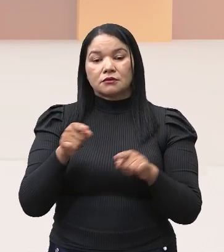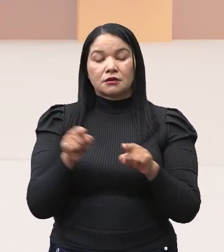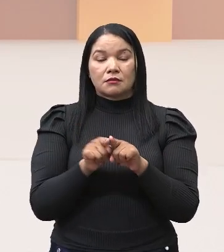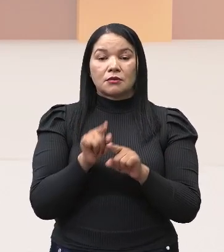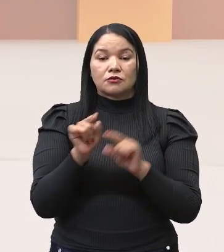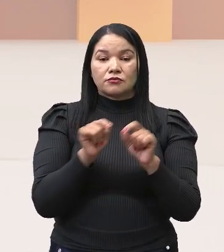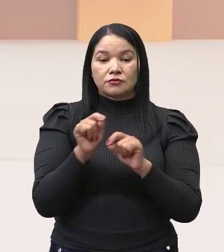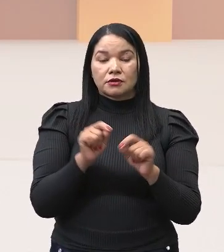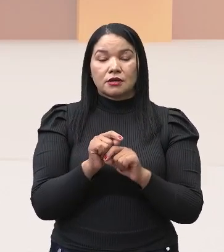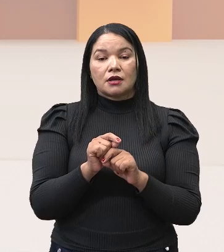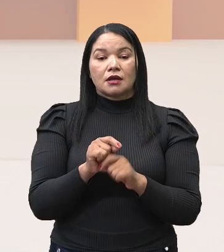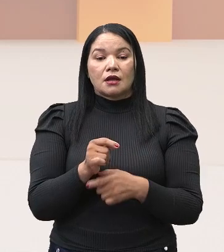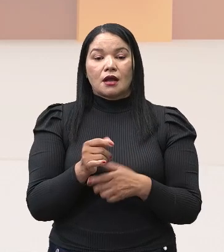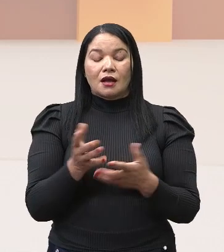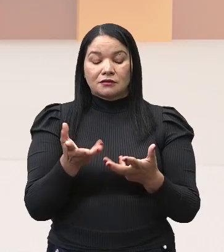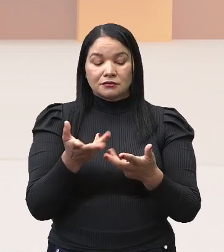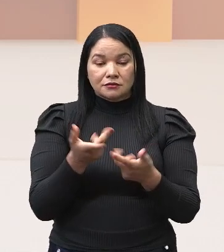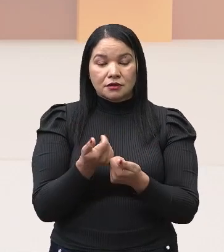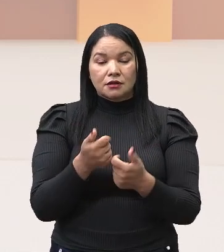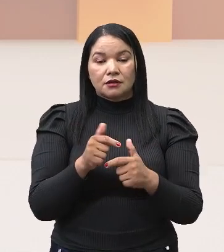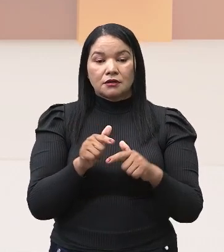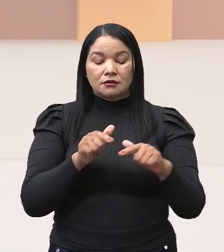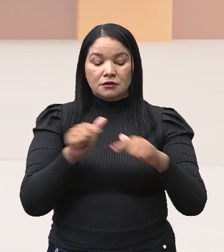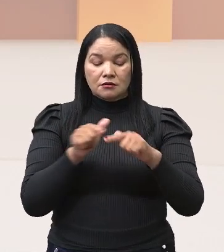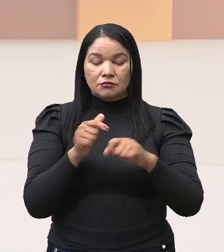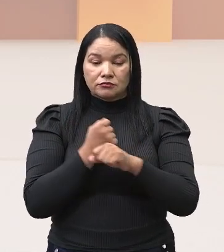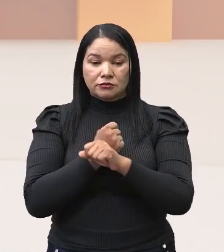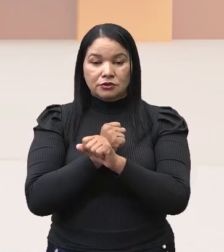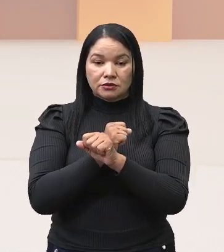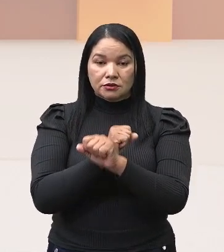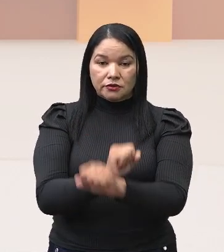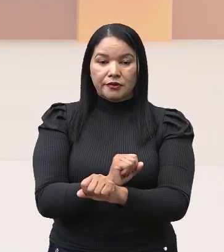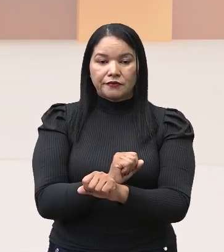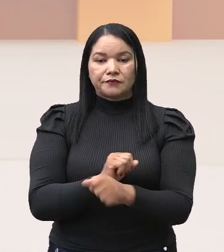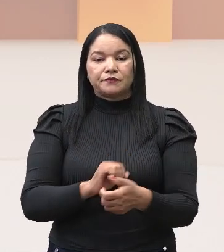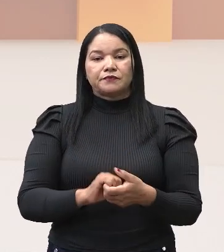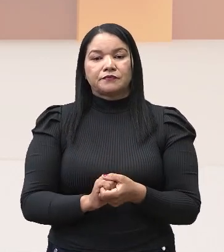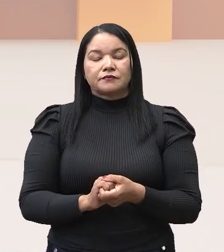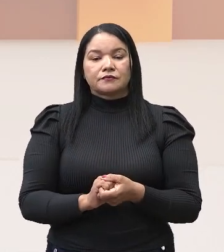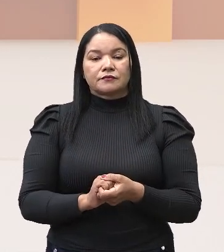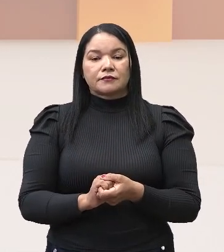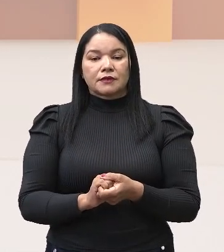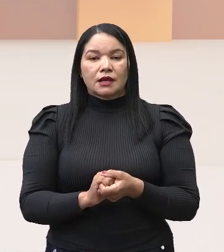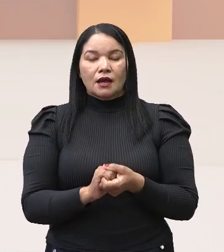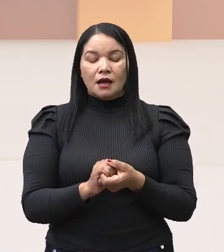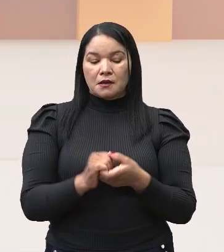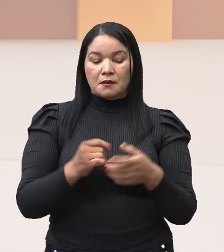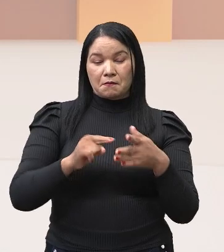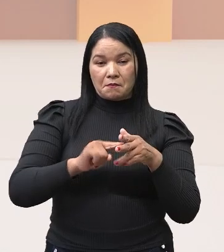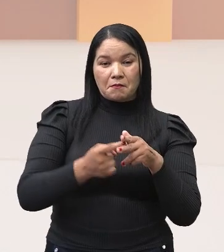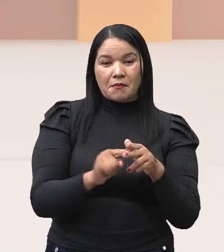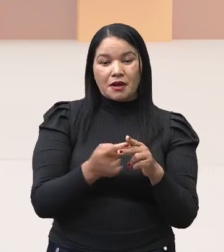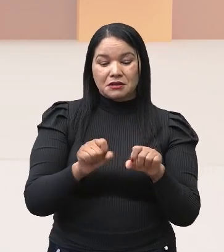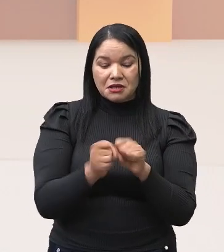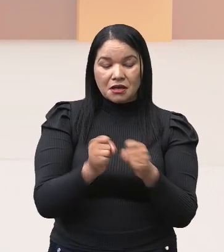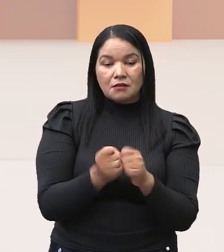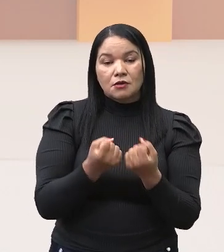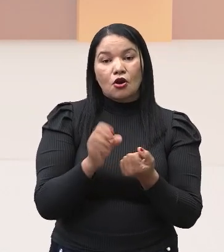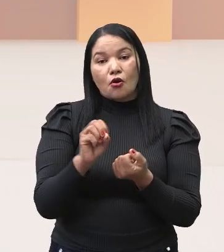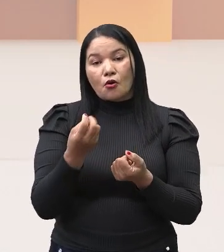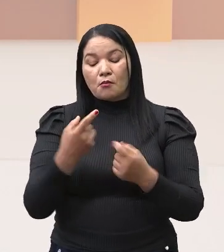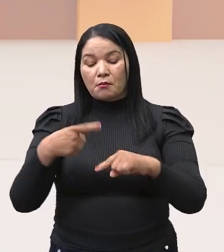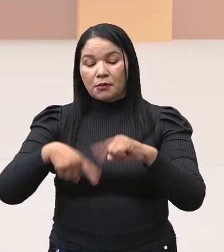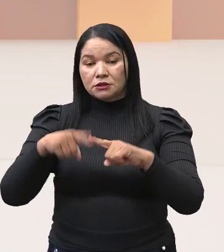minavam a eficácia do sistema escravista. Então, ao quebrar alguma máquina, ao esconder algum